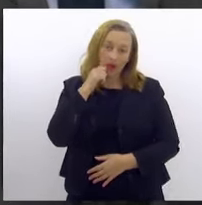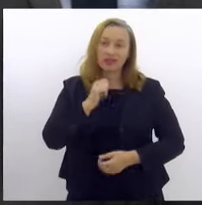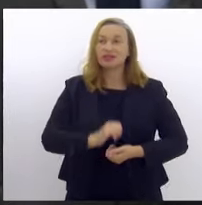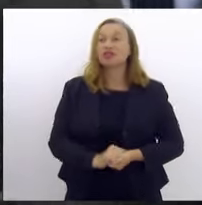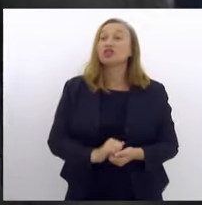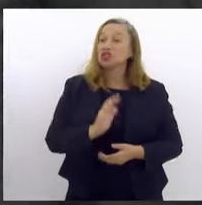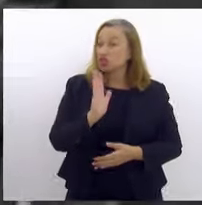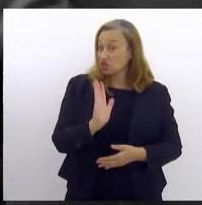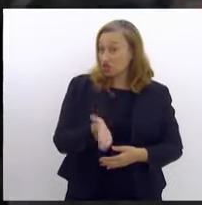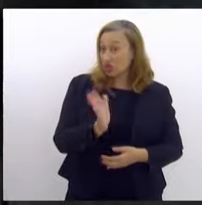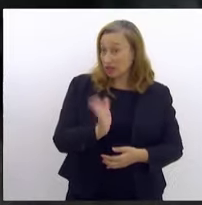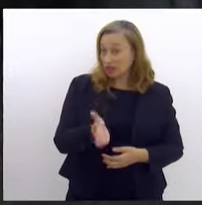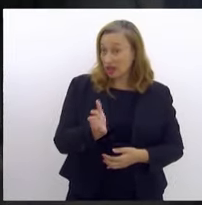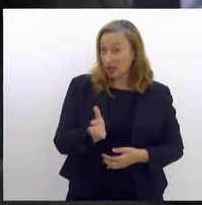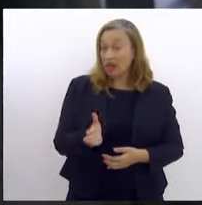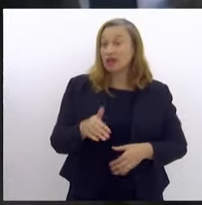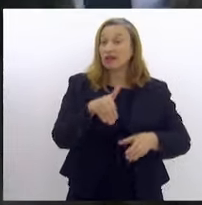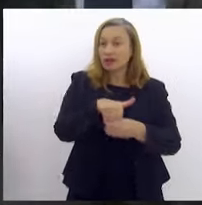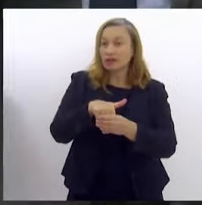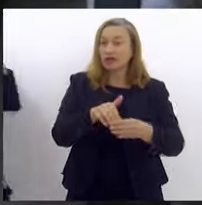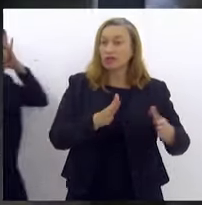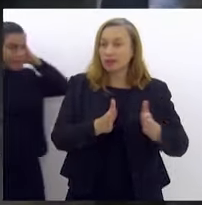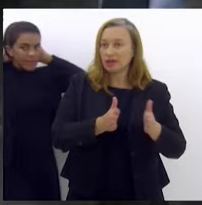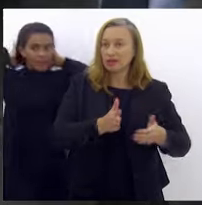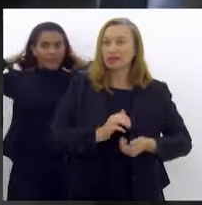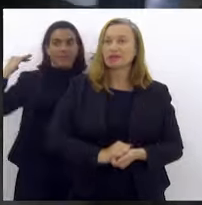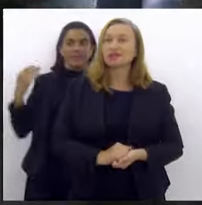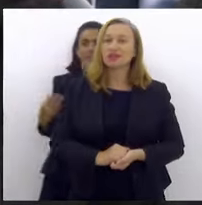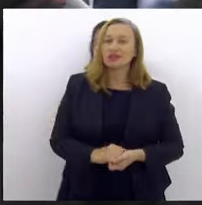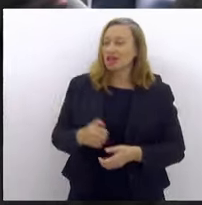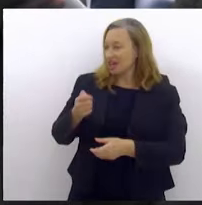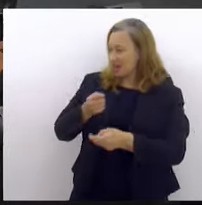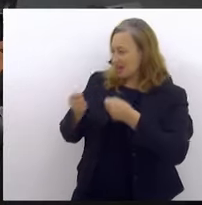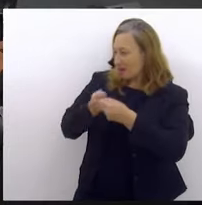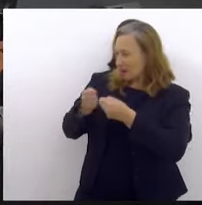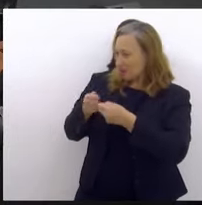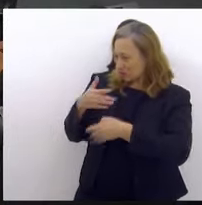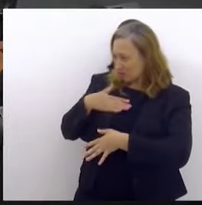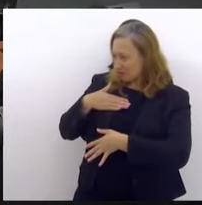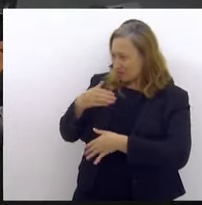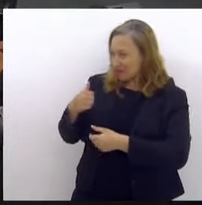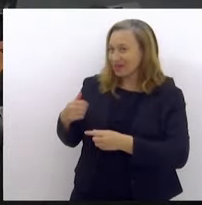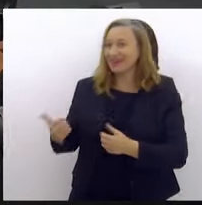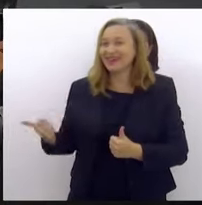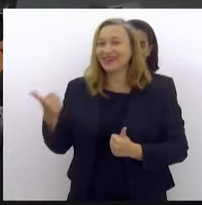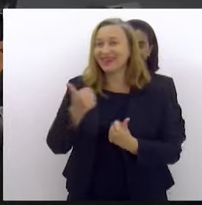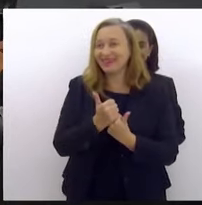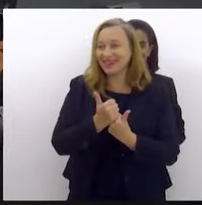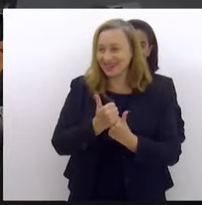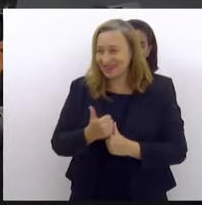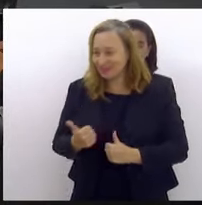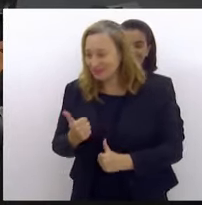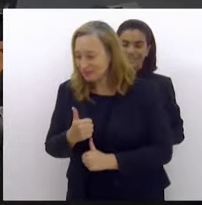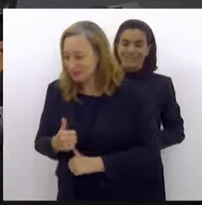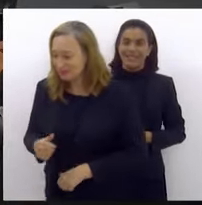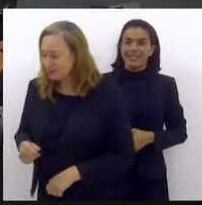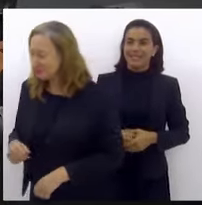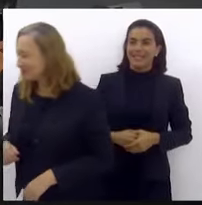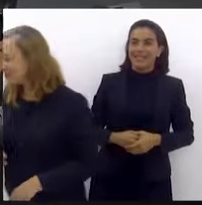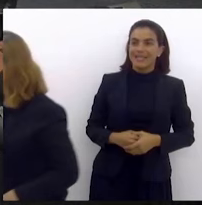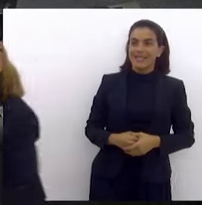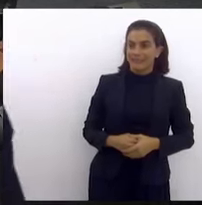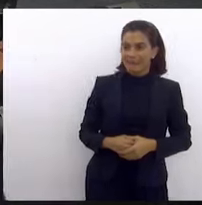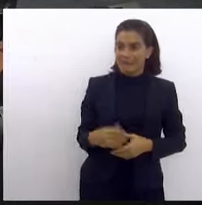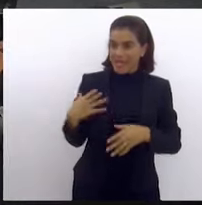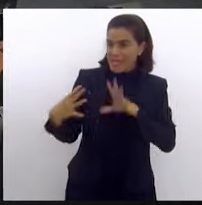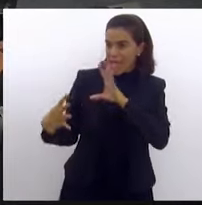que já está em franca campanha eleitoral. Você quer brigar comigo também? Parlamento. Quer brigar comigo? Só esperar. Está dando. Luiz